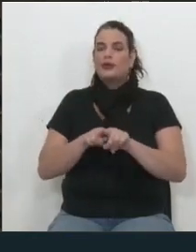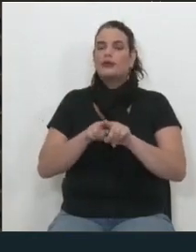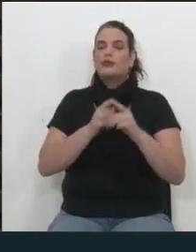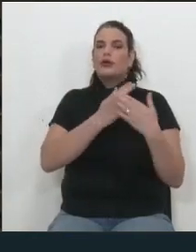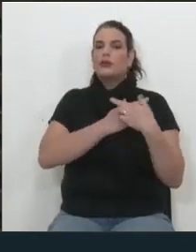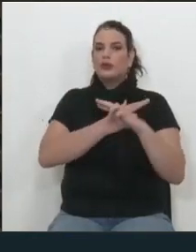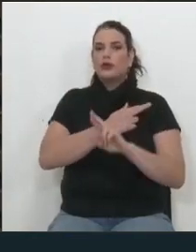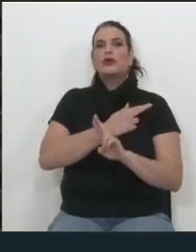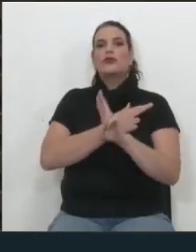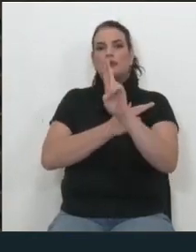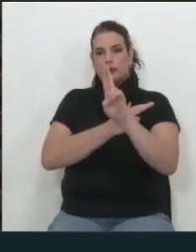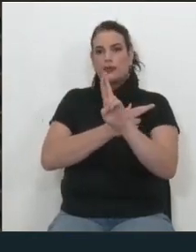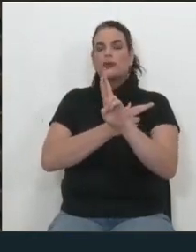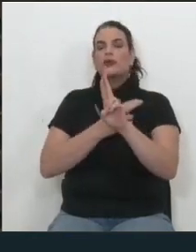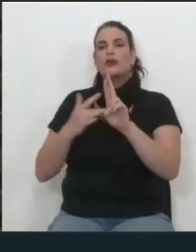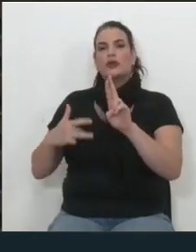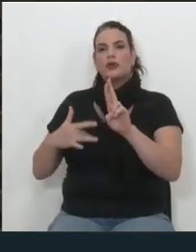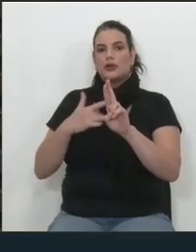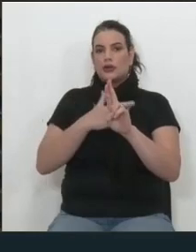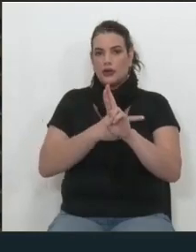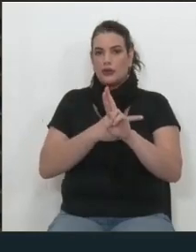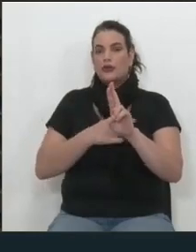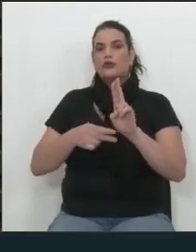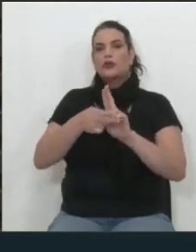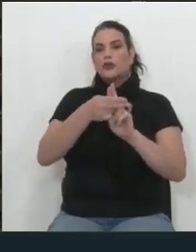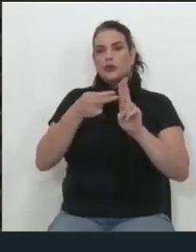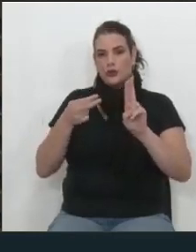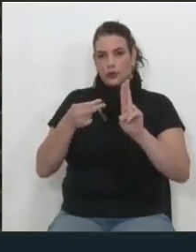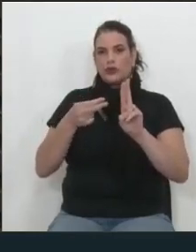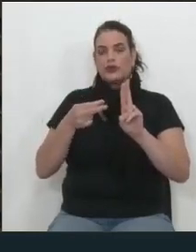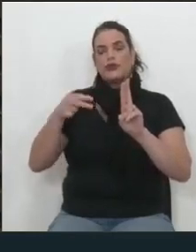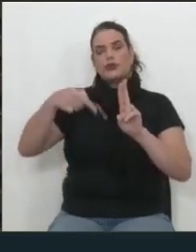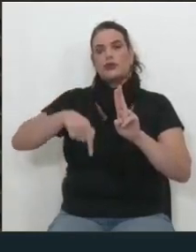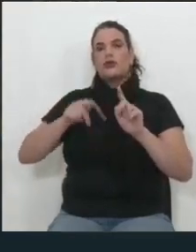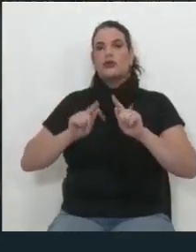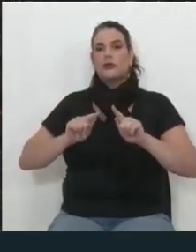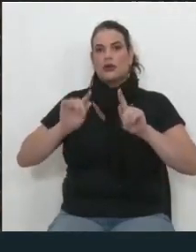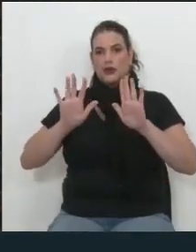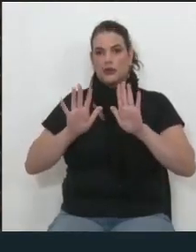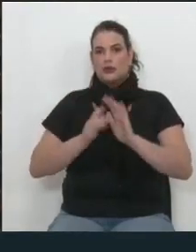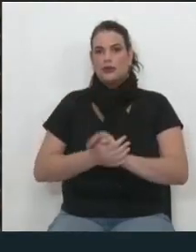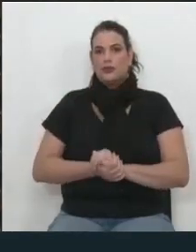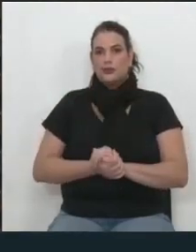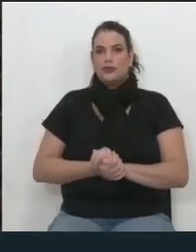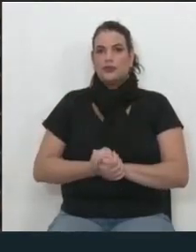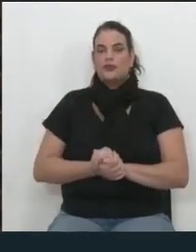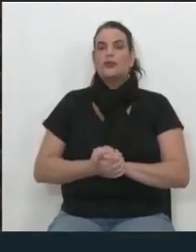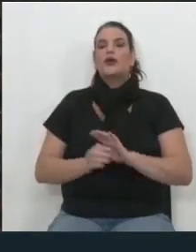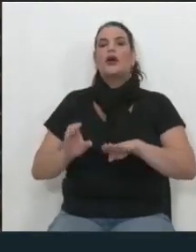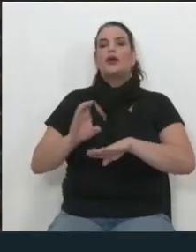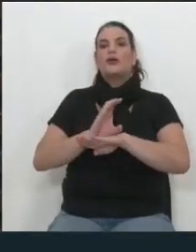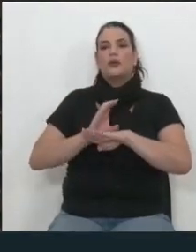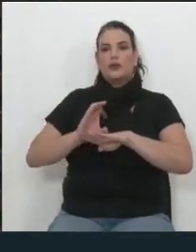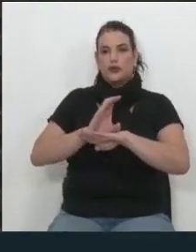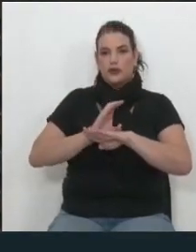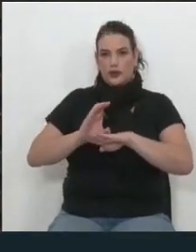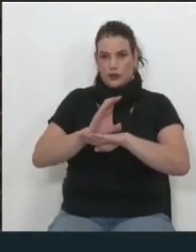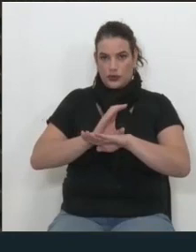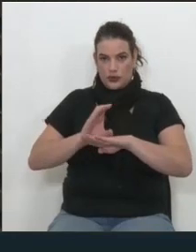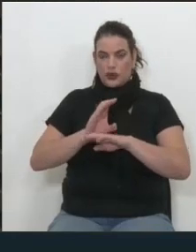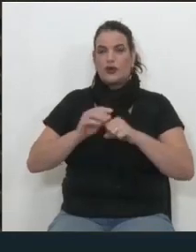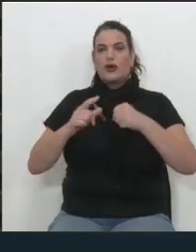representando a Saúde SUS de Guarulhos. A Constituição,